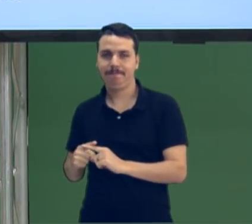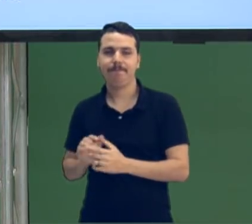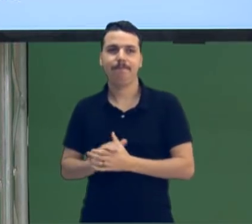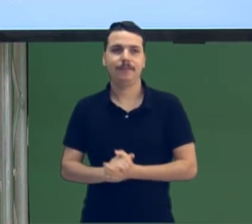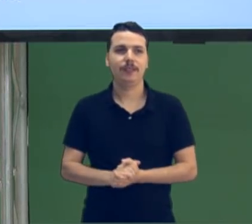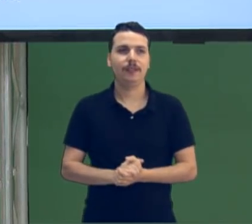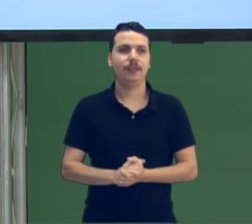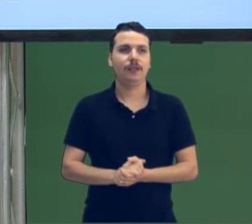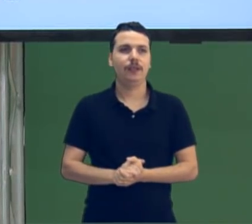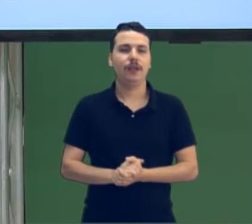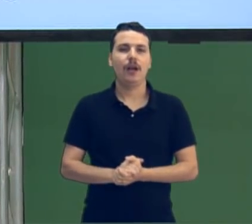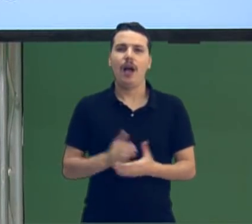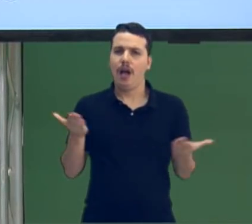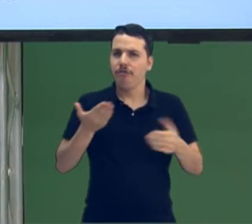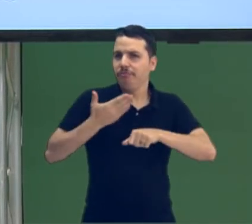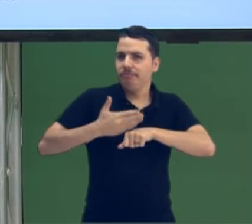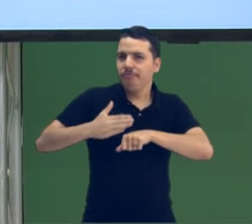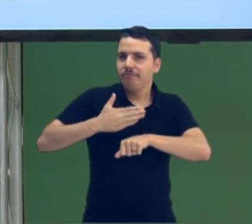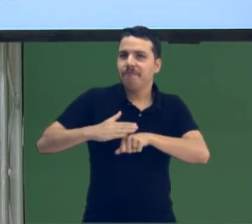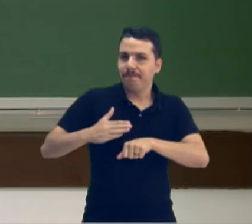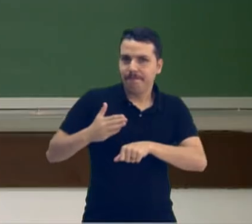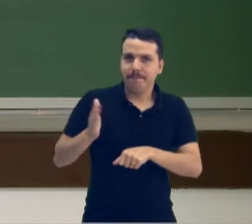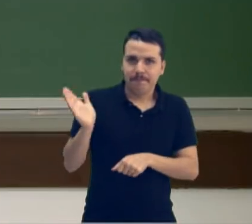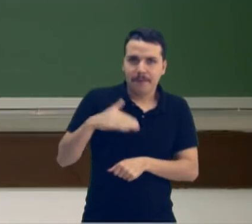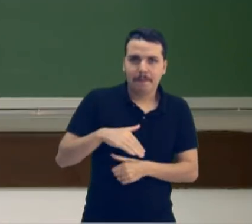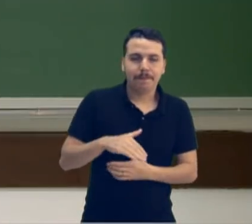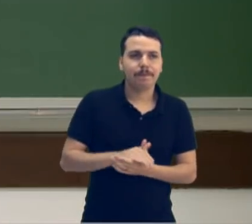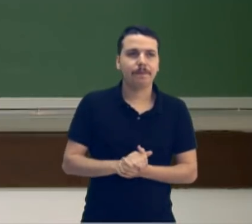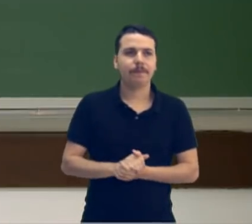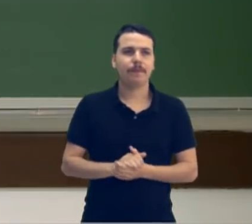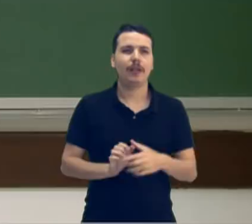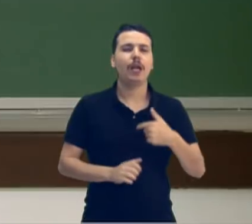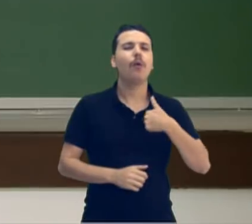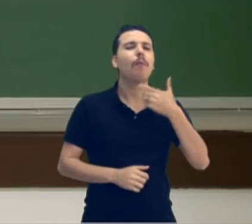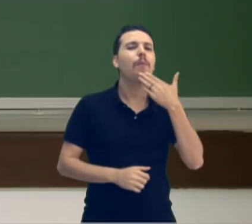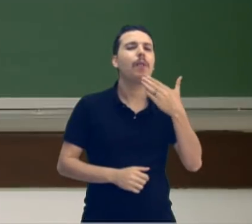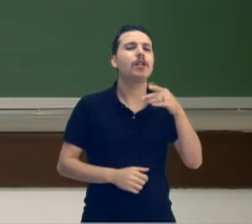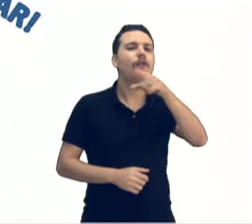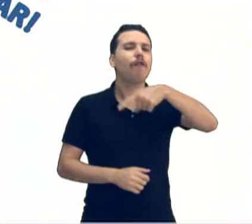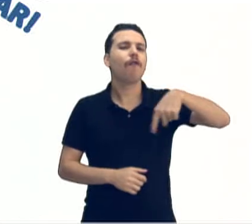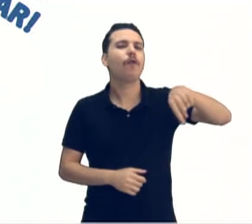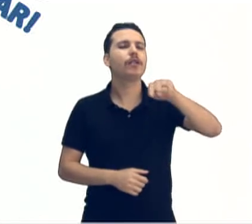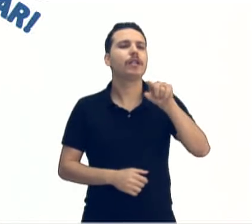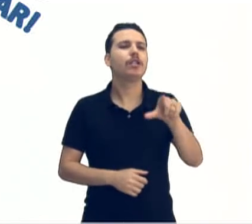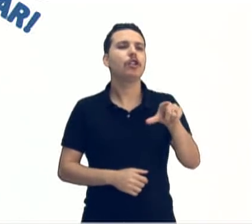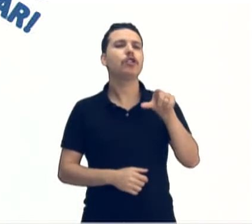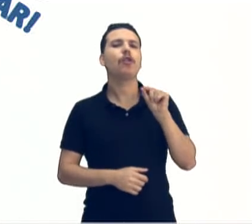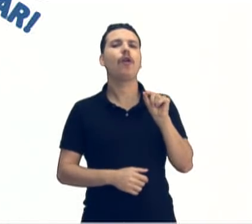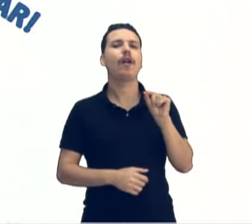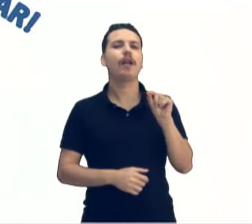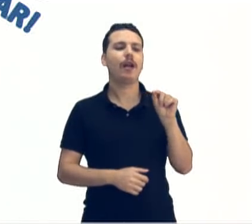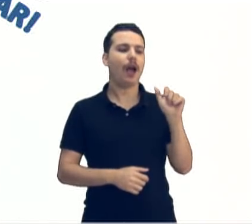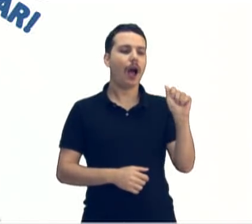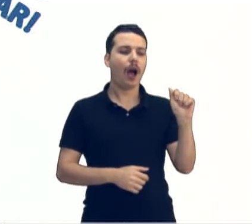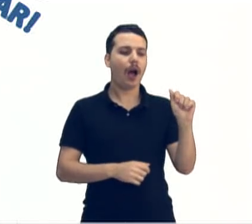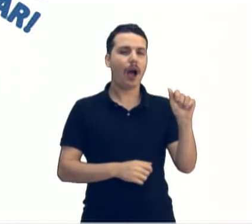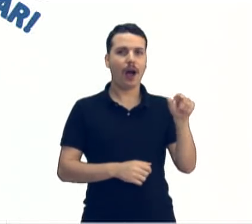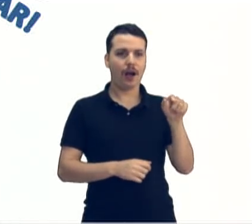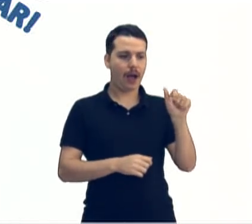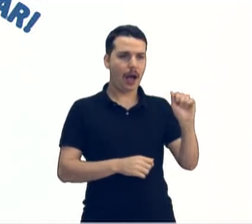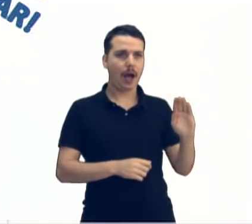Muito bem. Vamos praticar então. Vou pedir para vocês assinalar a alternativa que representa a